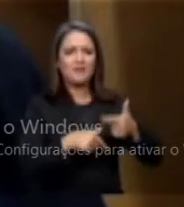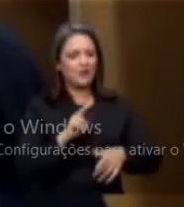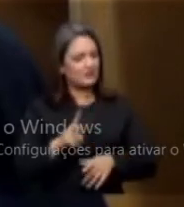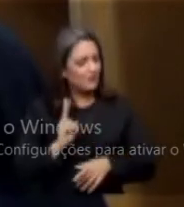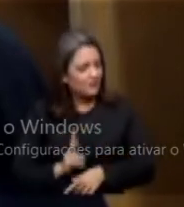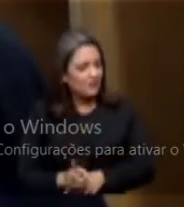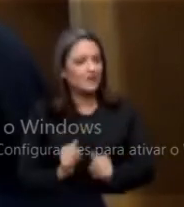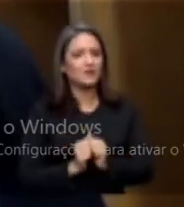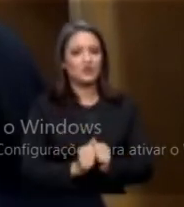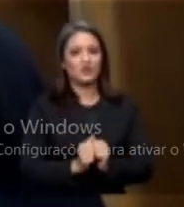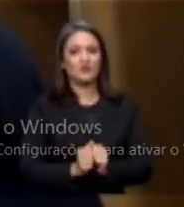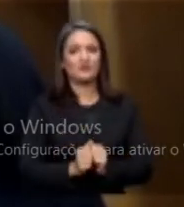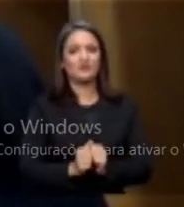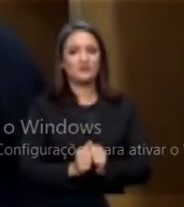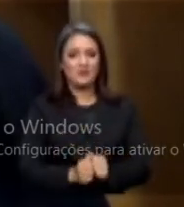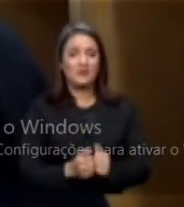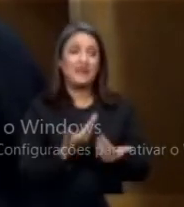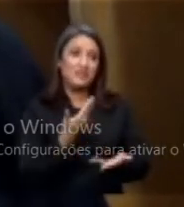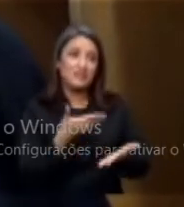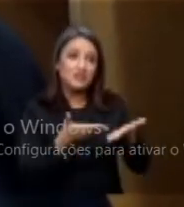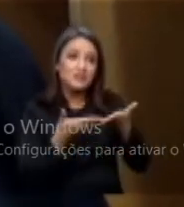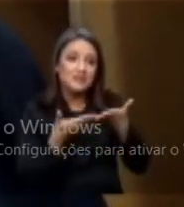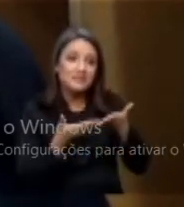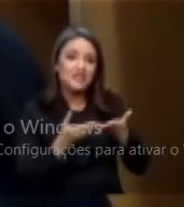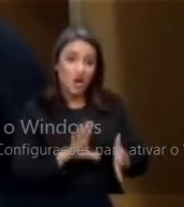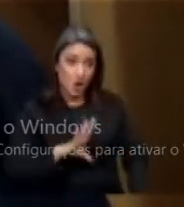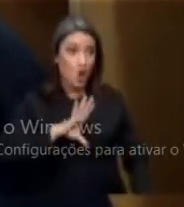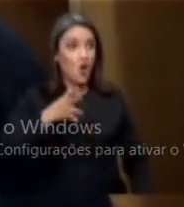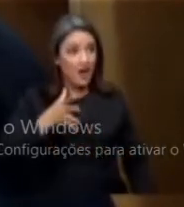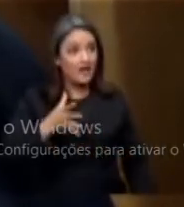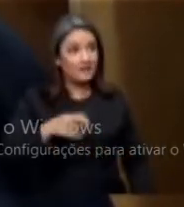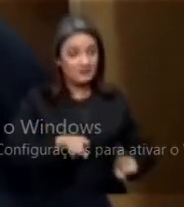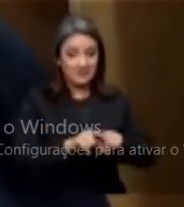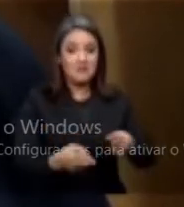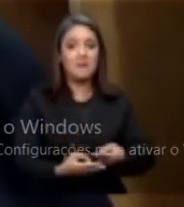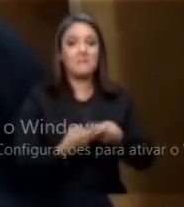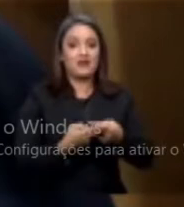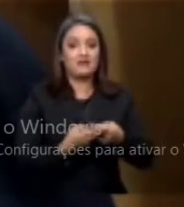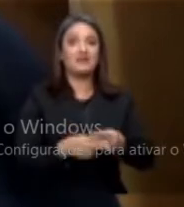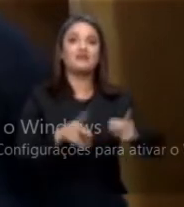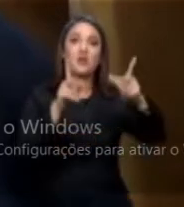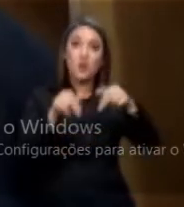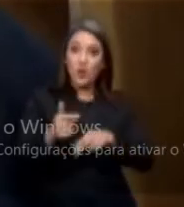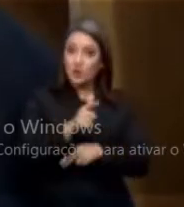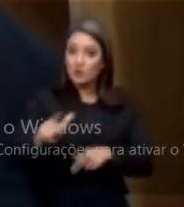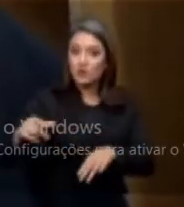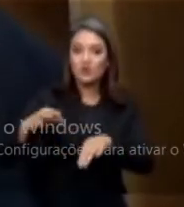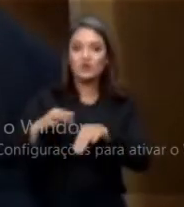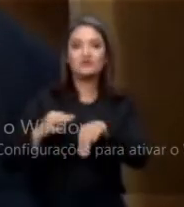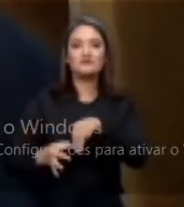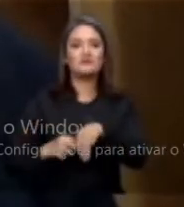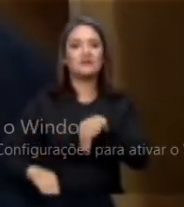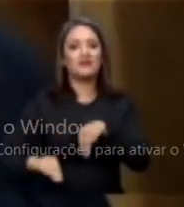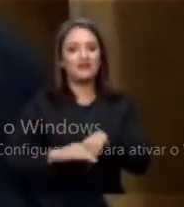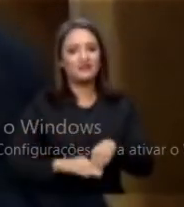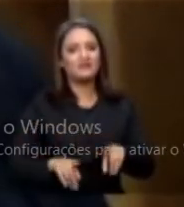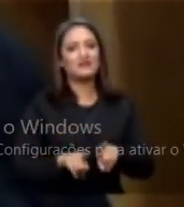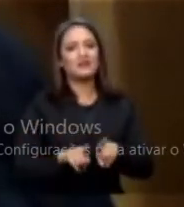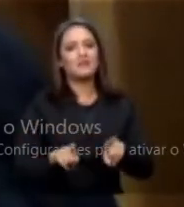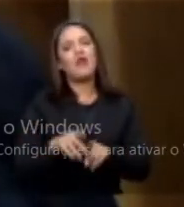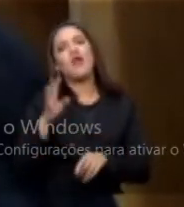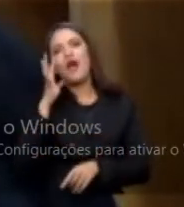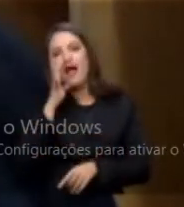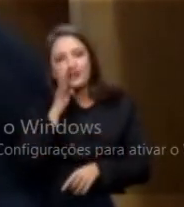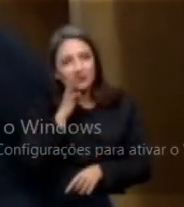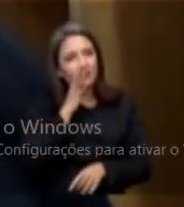pedir coragem e paciência. E como faz com todos os demais integrantes dessa Corte, a admirar o exercício